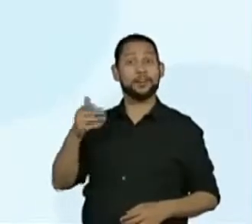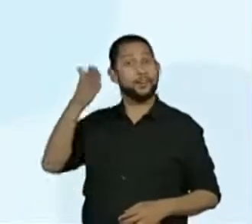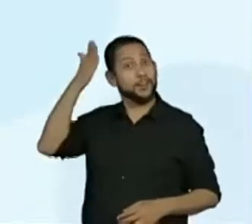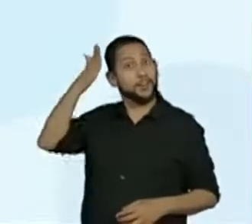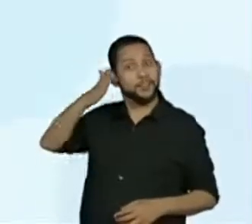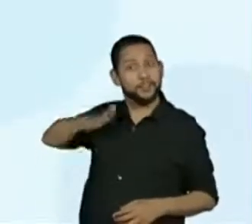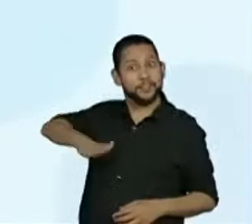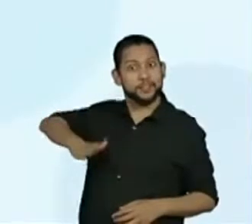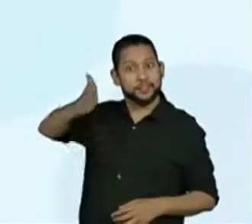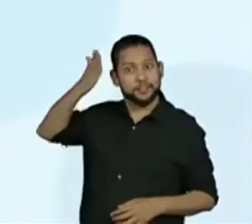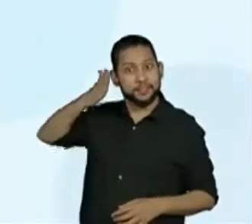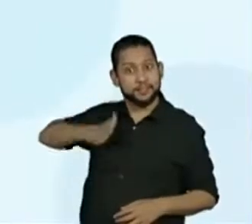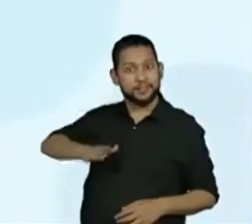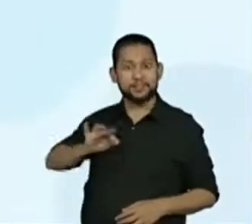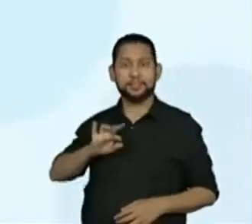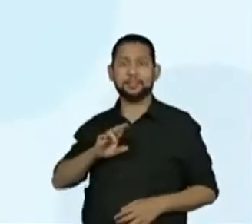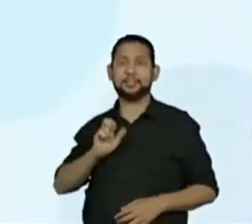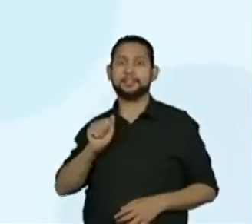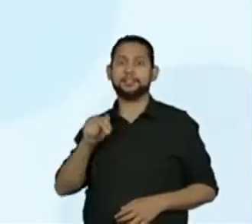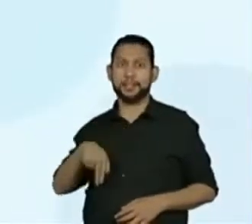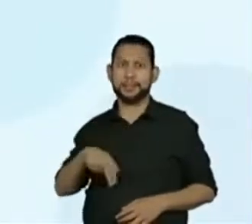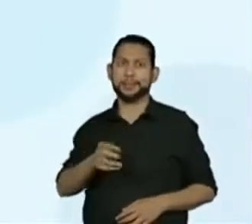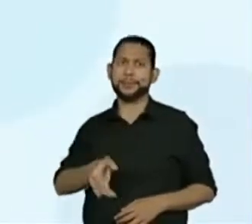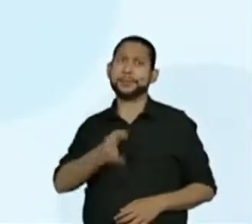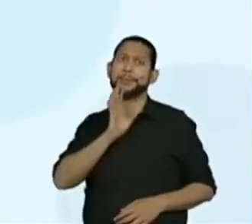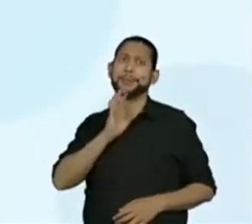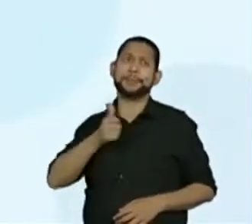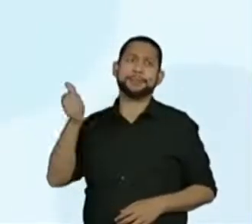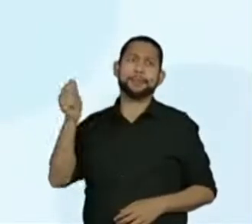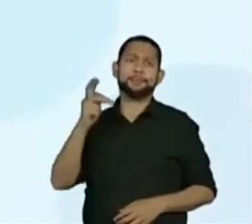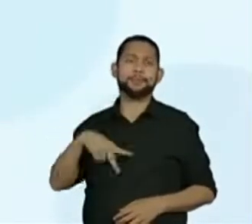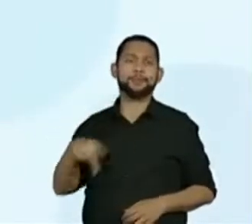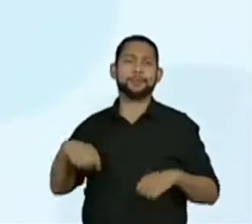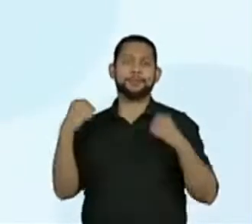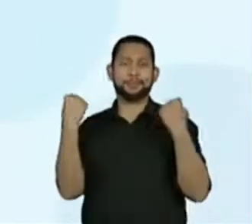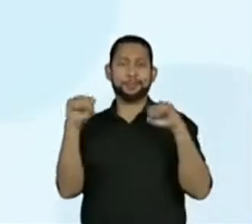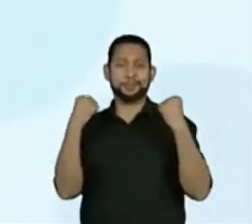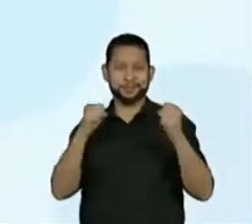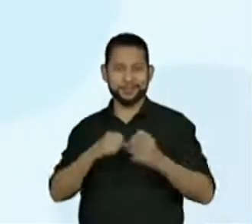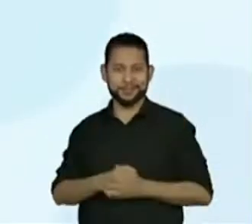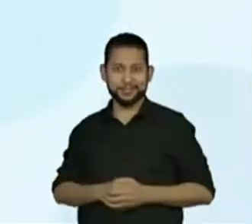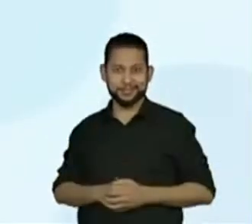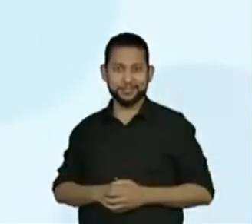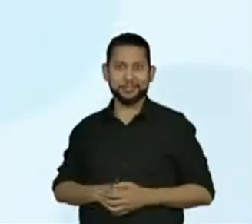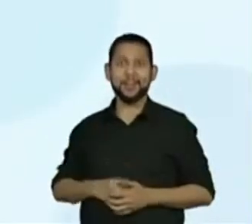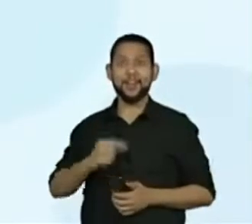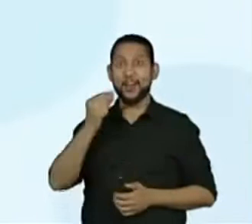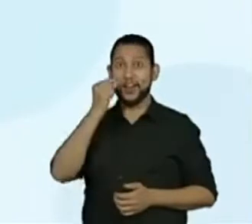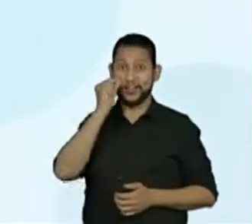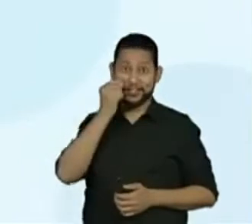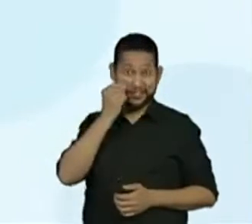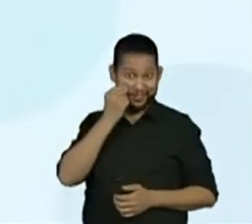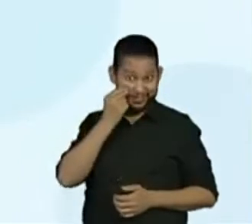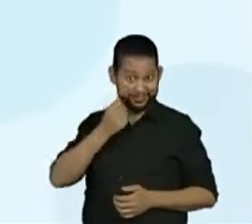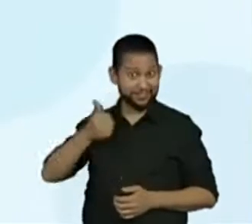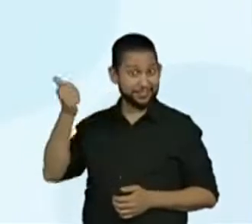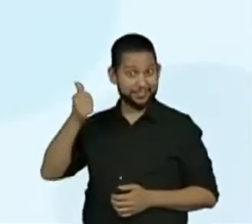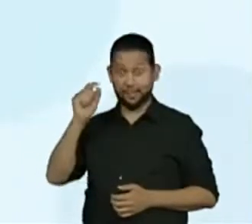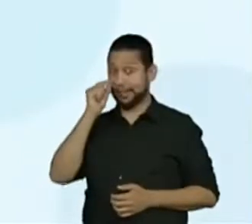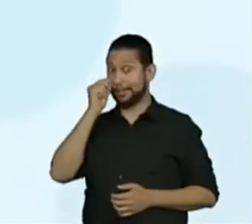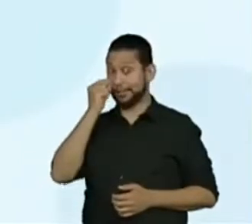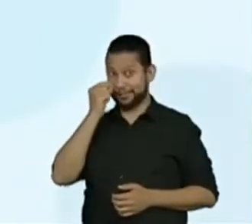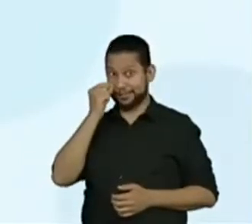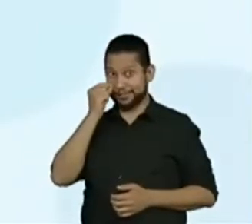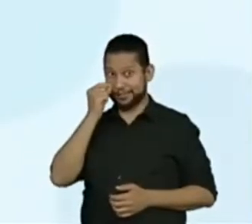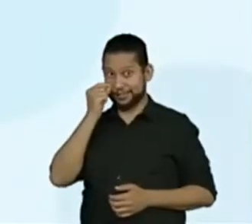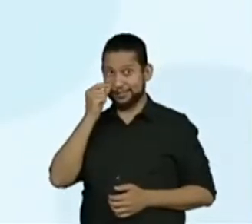Franciele Você já conhece a sua educação física professora Aline que eu